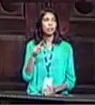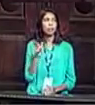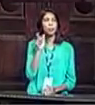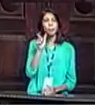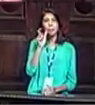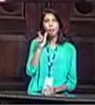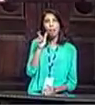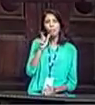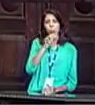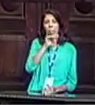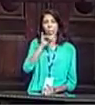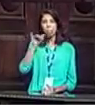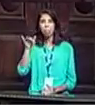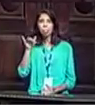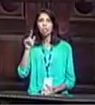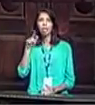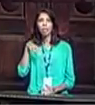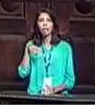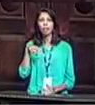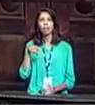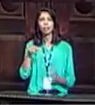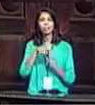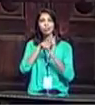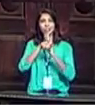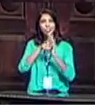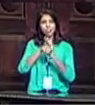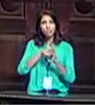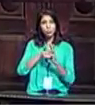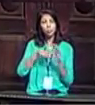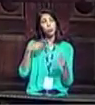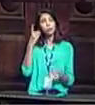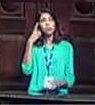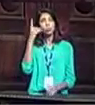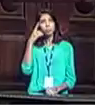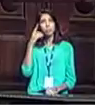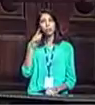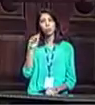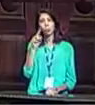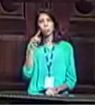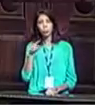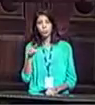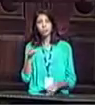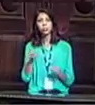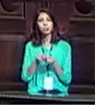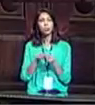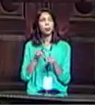etilotestes ou bafômetro. Deputado Luiz Martins, que também, ao